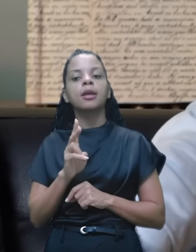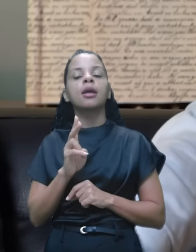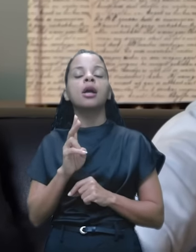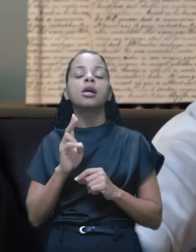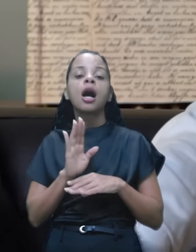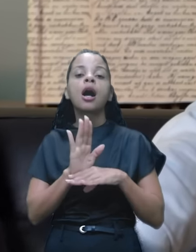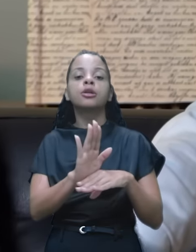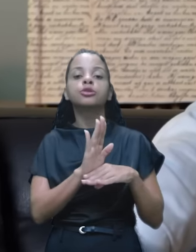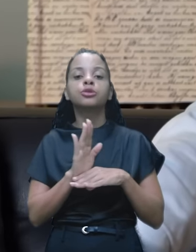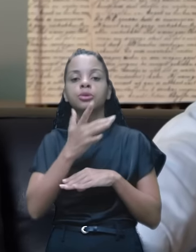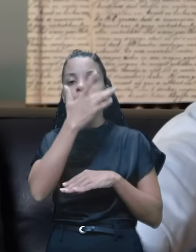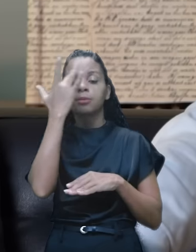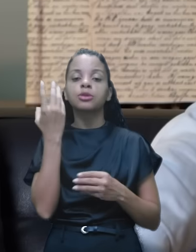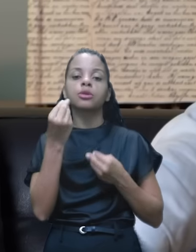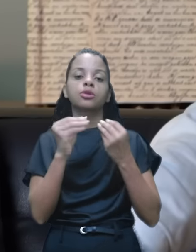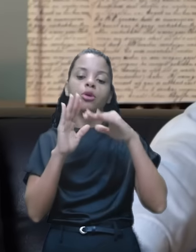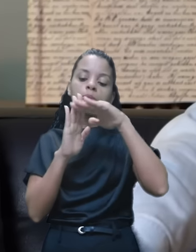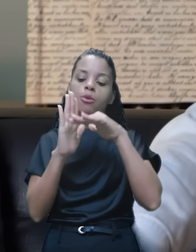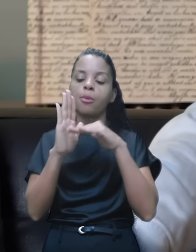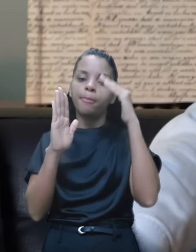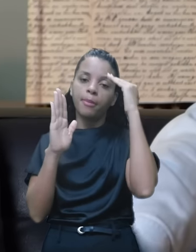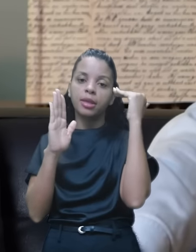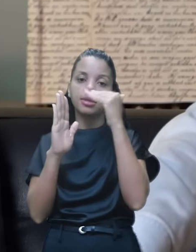dos mandamentos, das orientações da palavra de Deus, né?